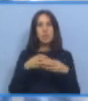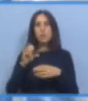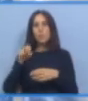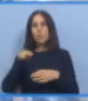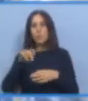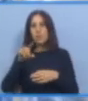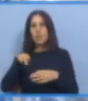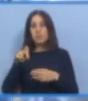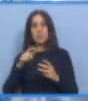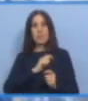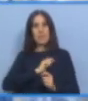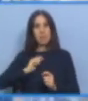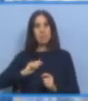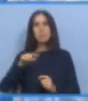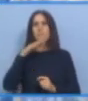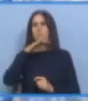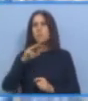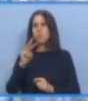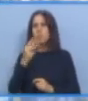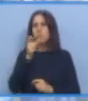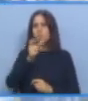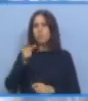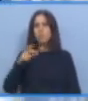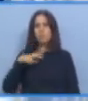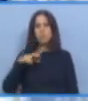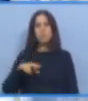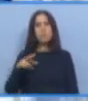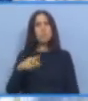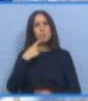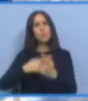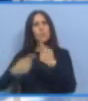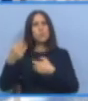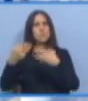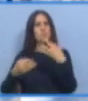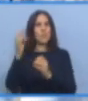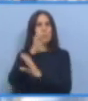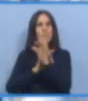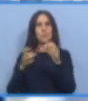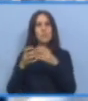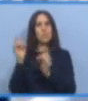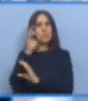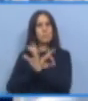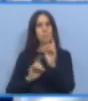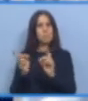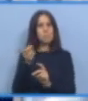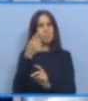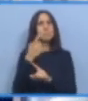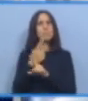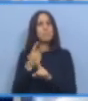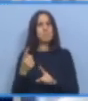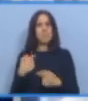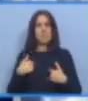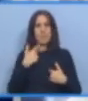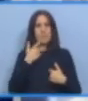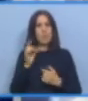famílias portuguesas que estão a pôr em tribunal europeu o Parlamento e o Conselho Europeus porque se considera